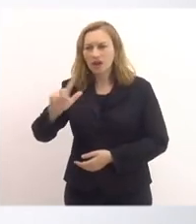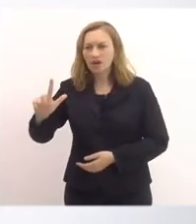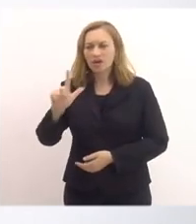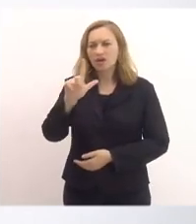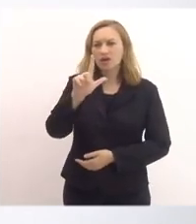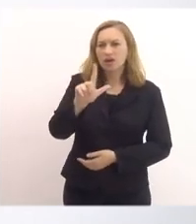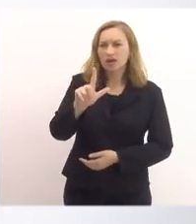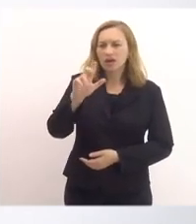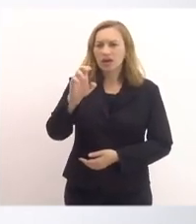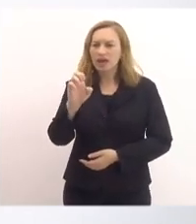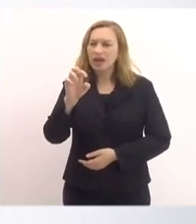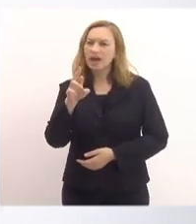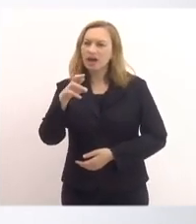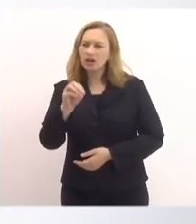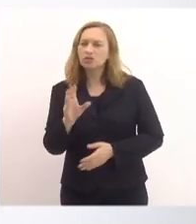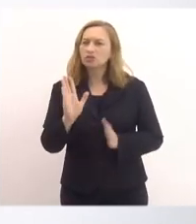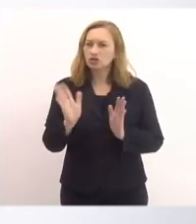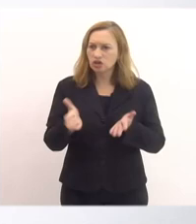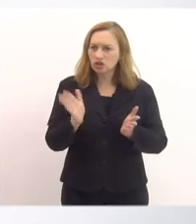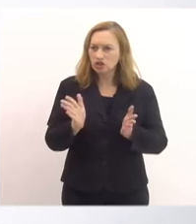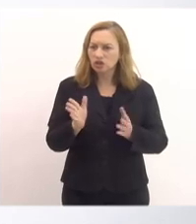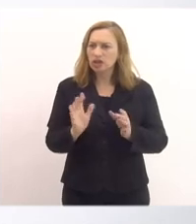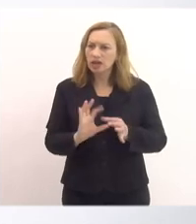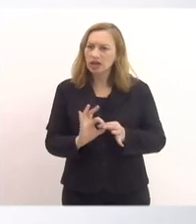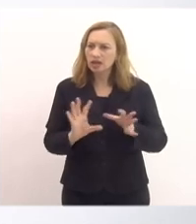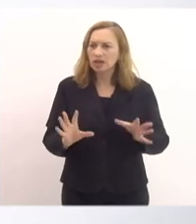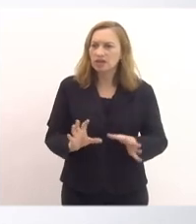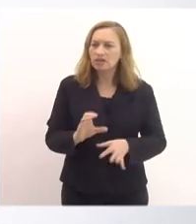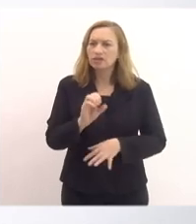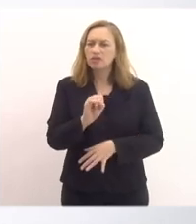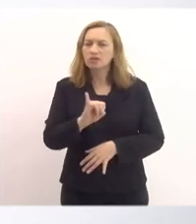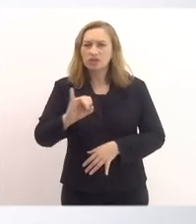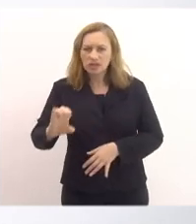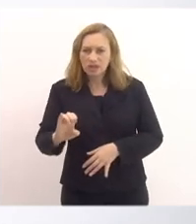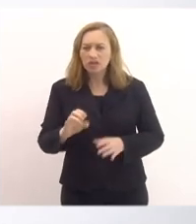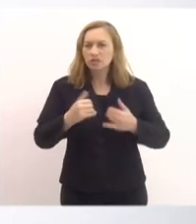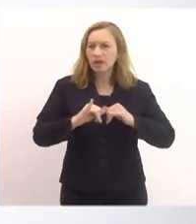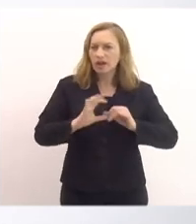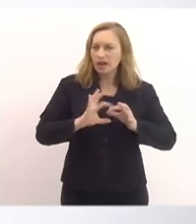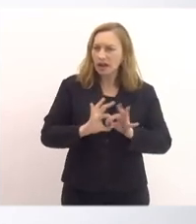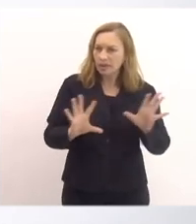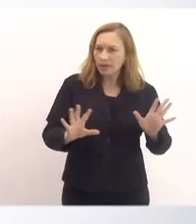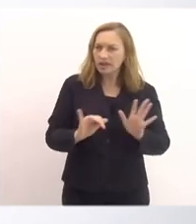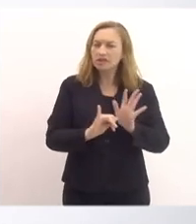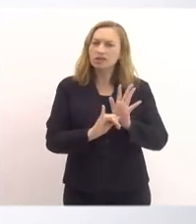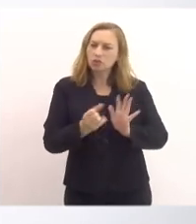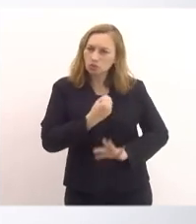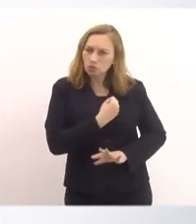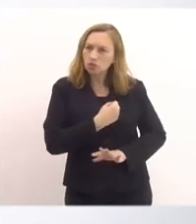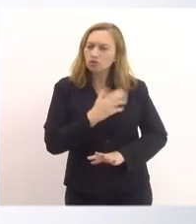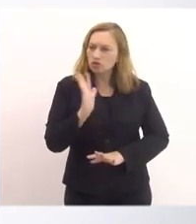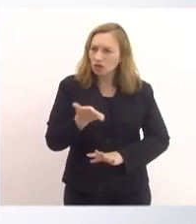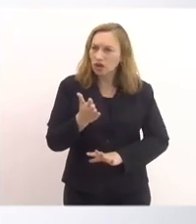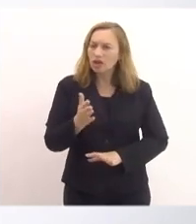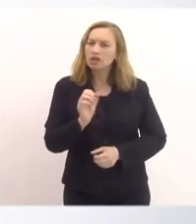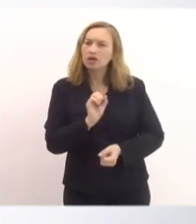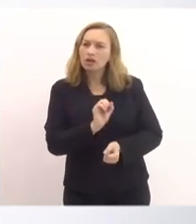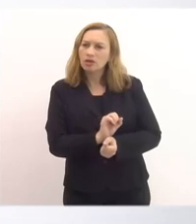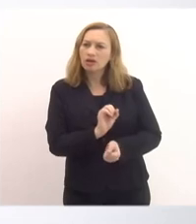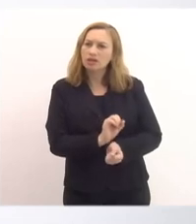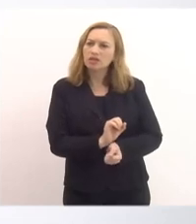o processo, depois eu passo o número para quem desejar, do SEI, sobre essa autorização. Tá? Já foi autorizado, só que a gente está